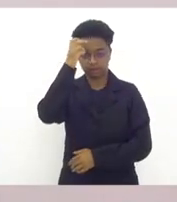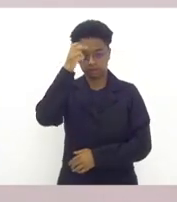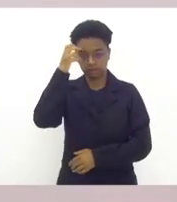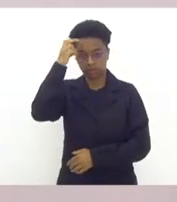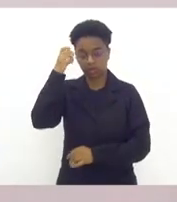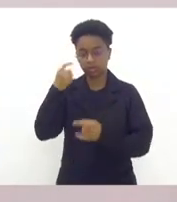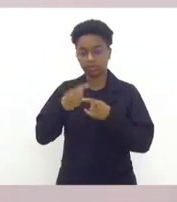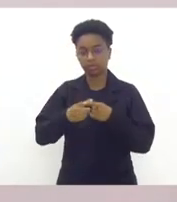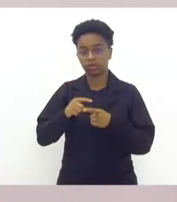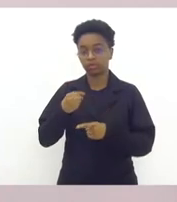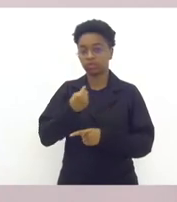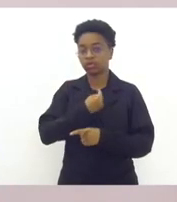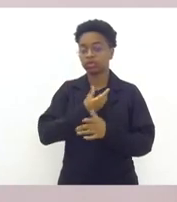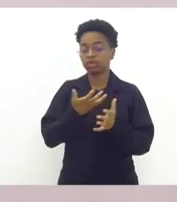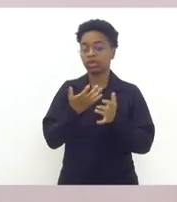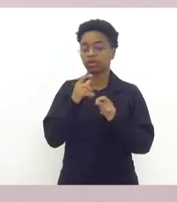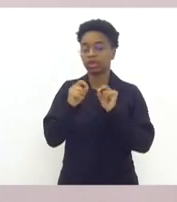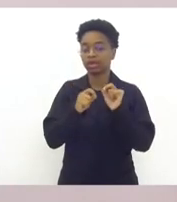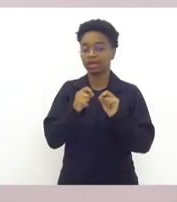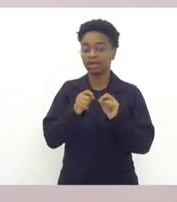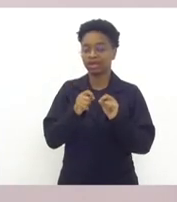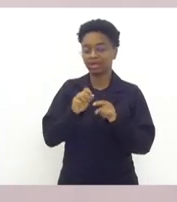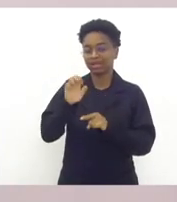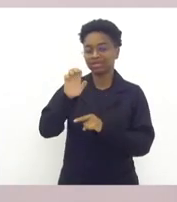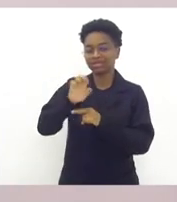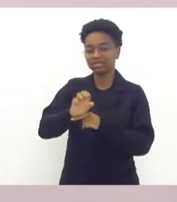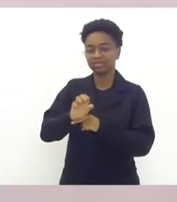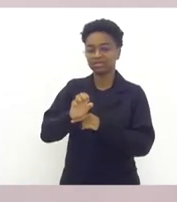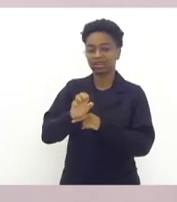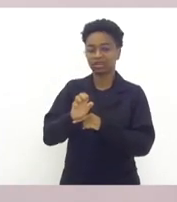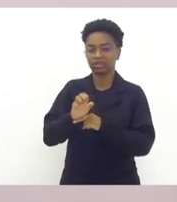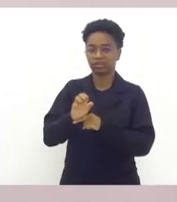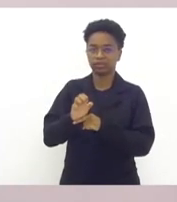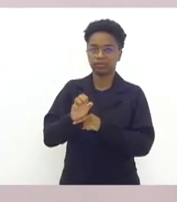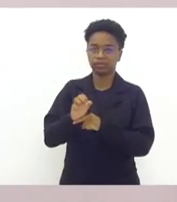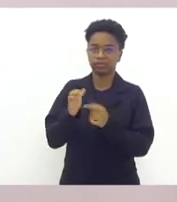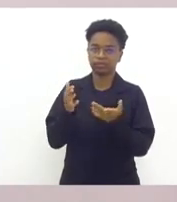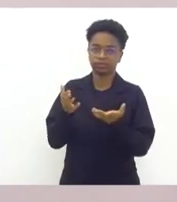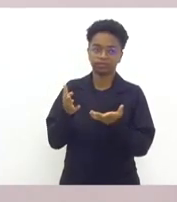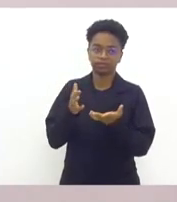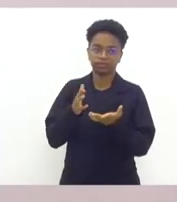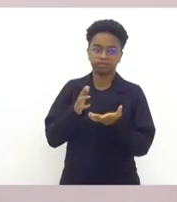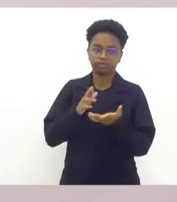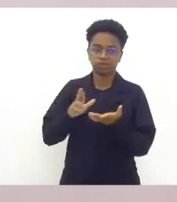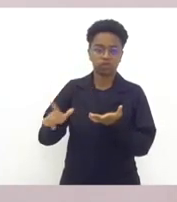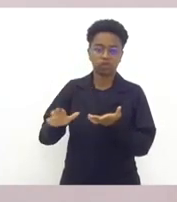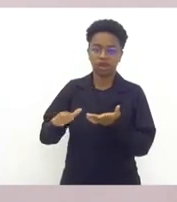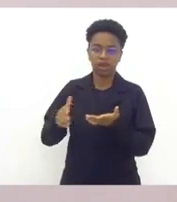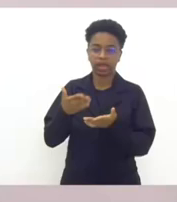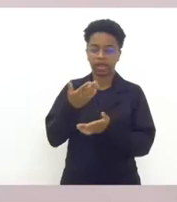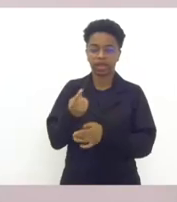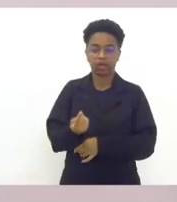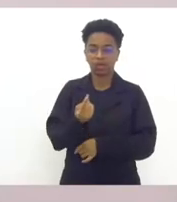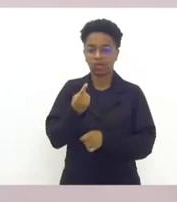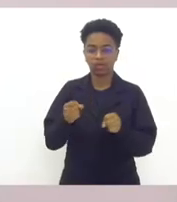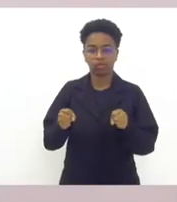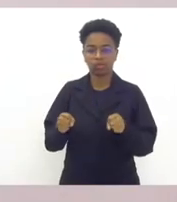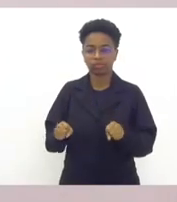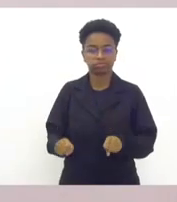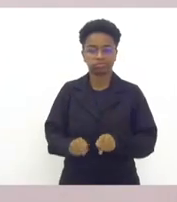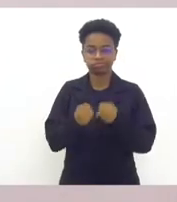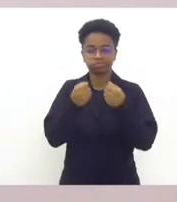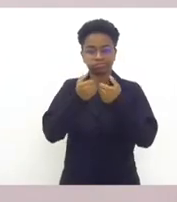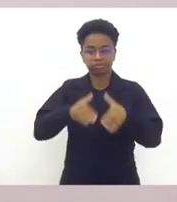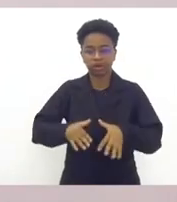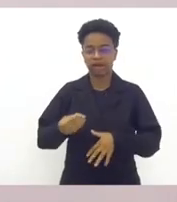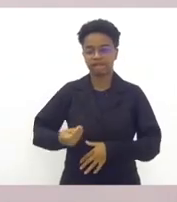quer aqui é que o Estado não seja ele um violador. Seja da vida de